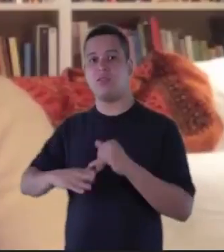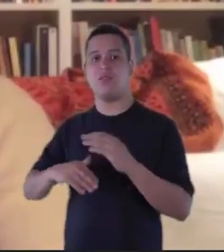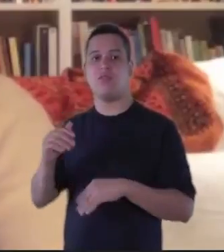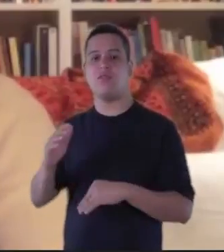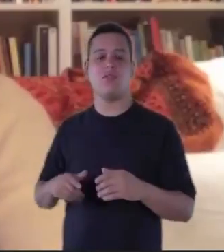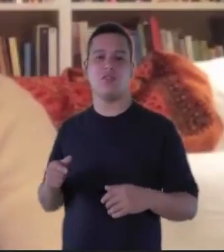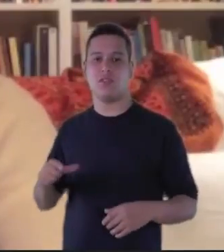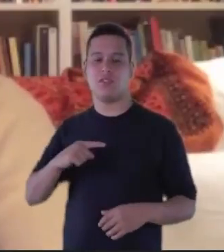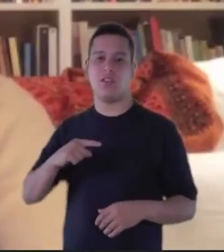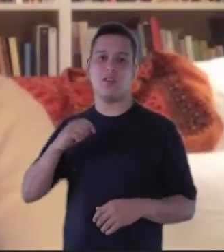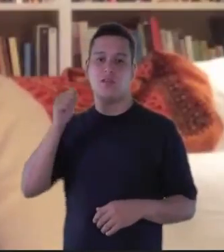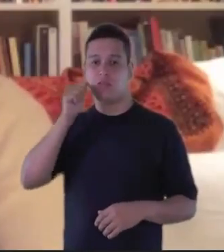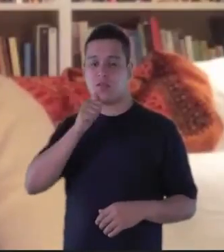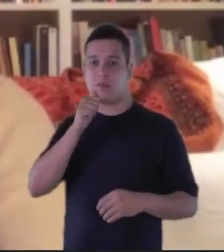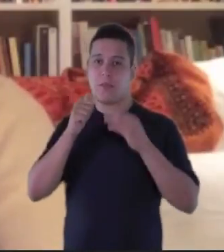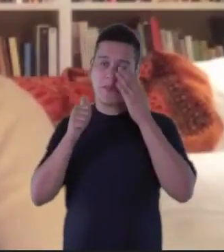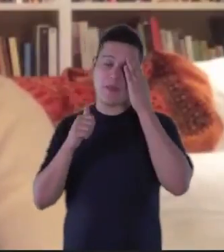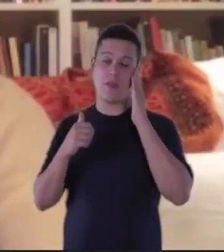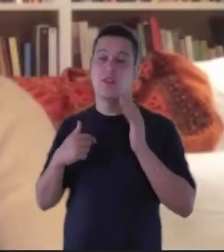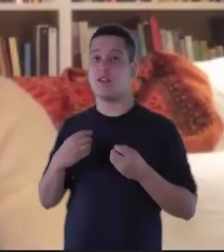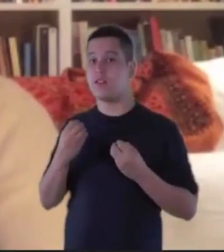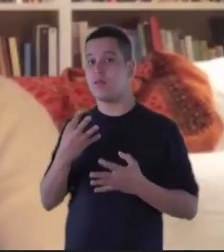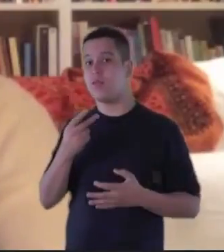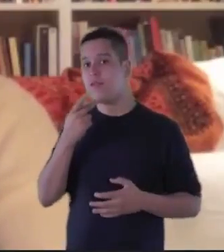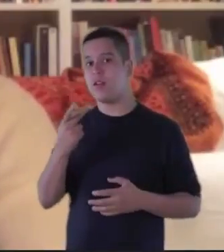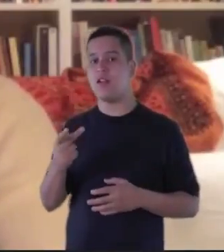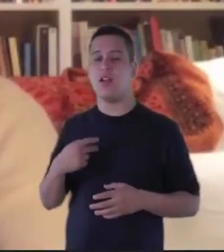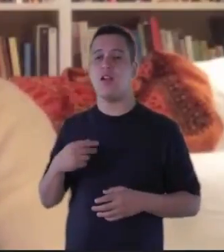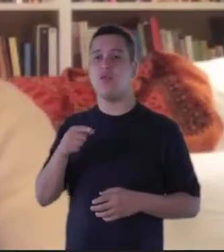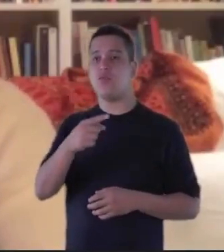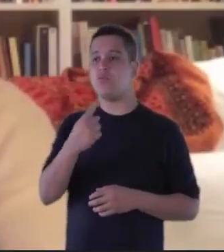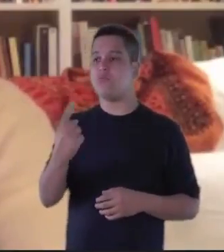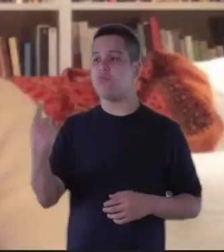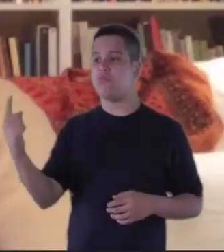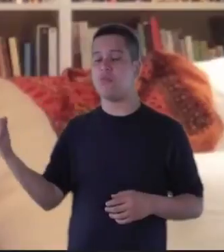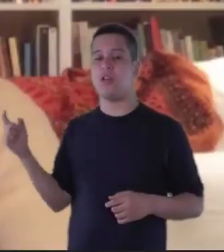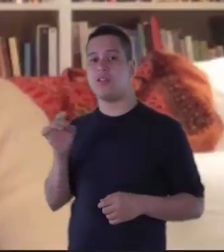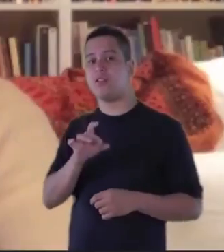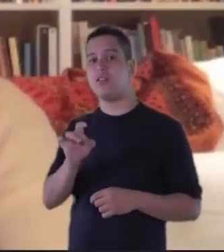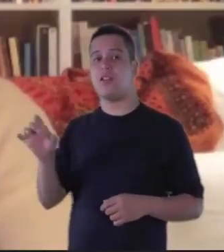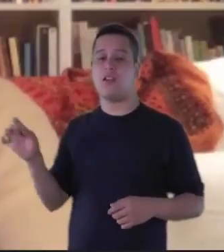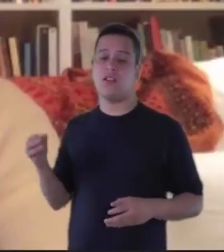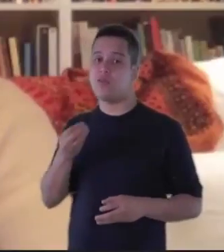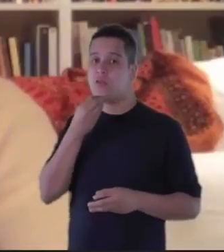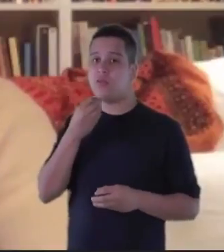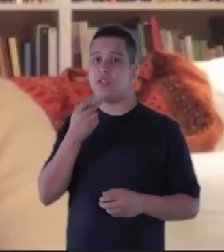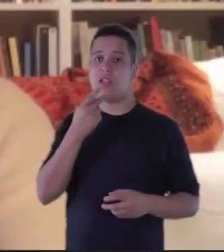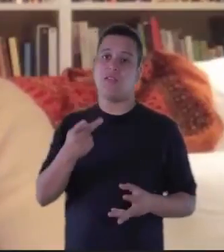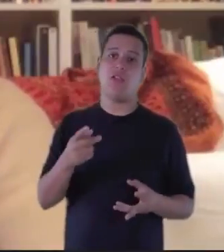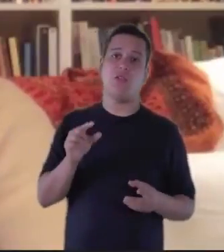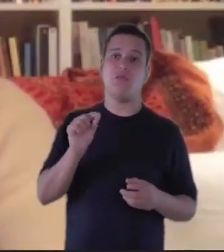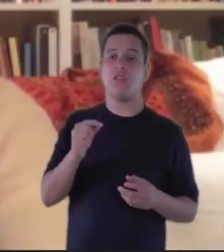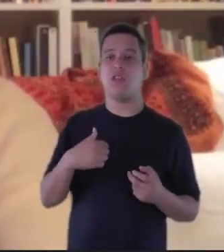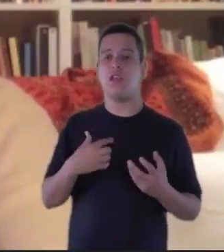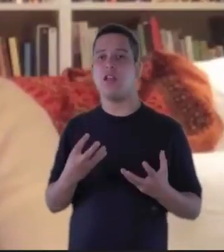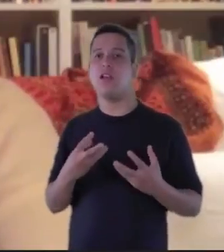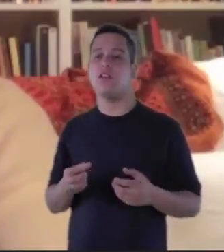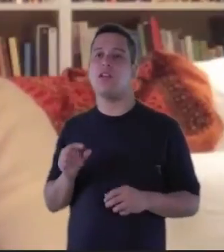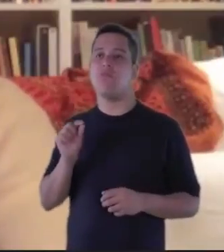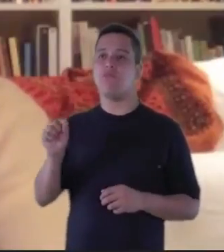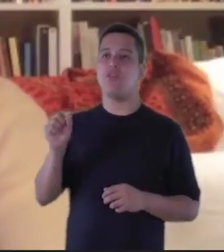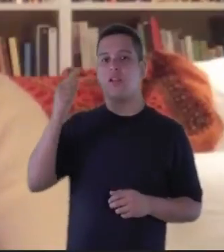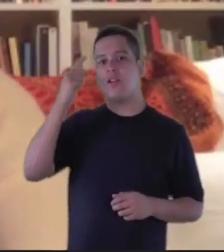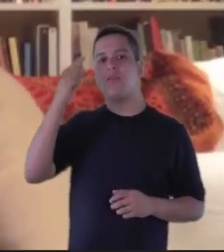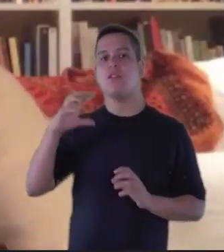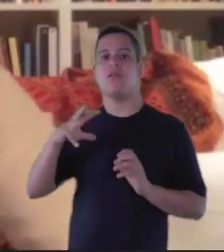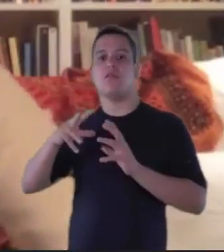society. Uma representante de cada atividade diria como é a sua vida, como desejaria que fosse, o que concluiu da máquina do mundo numa